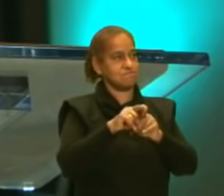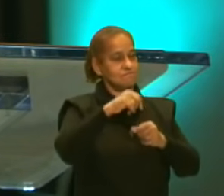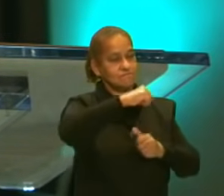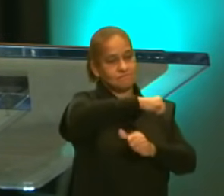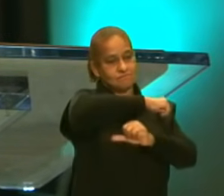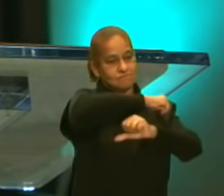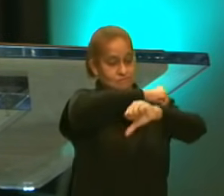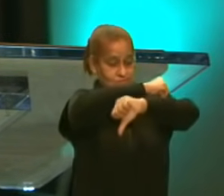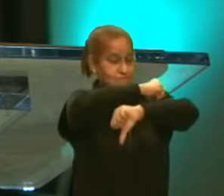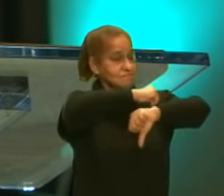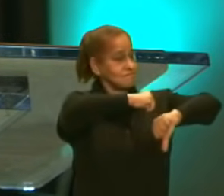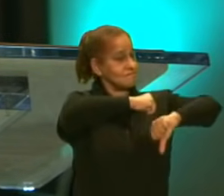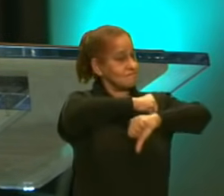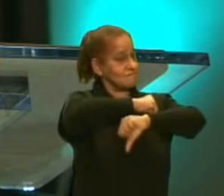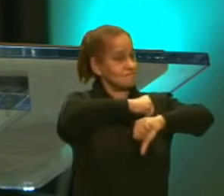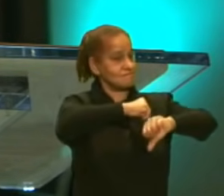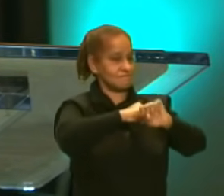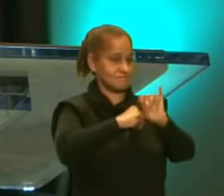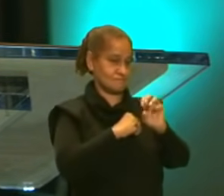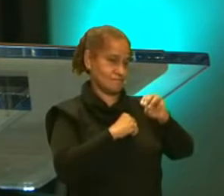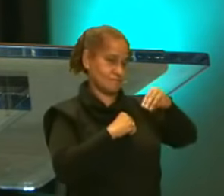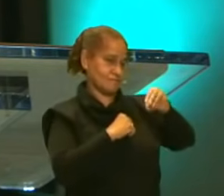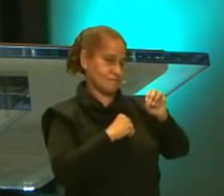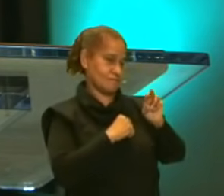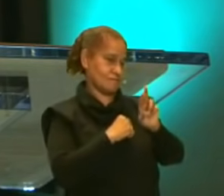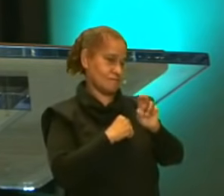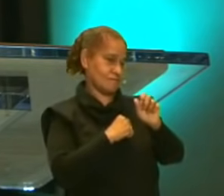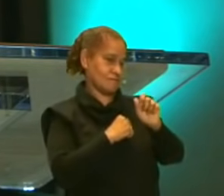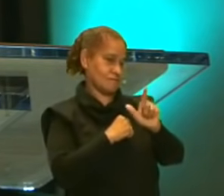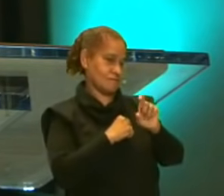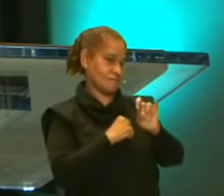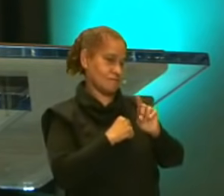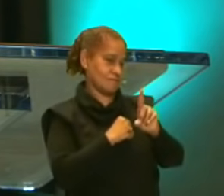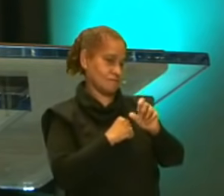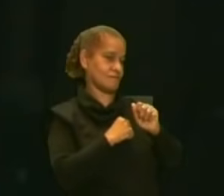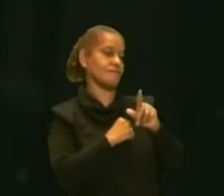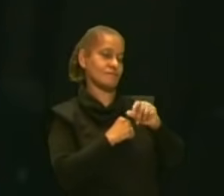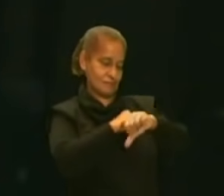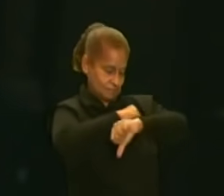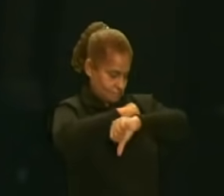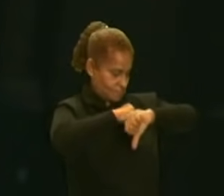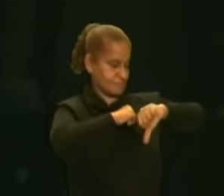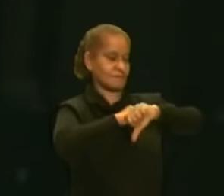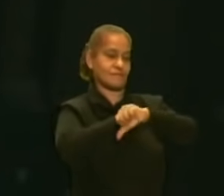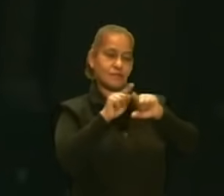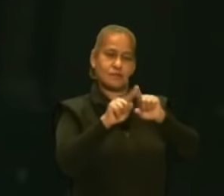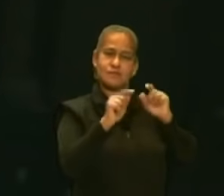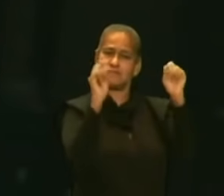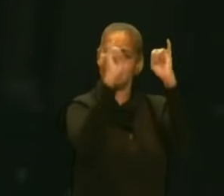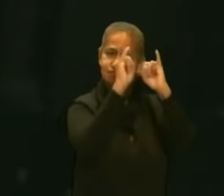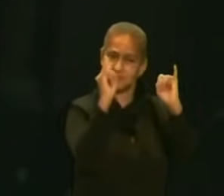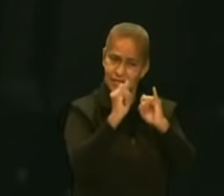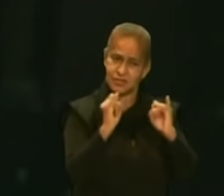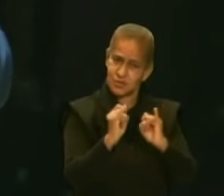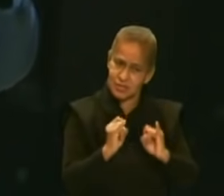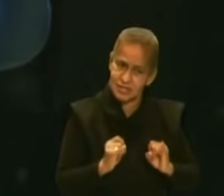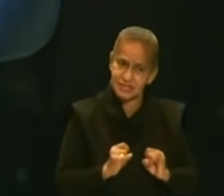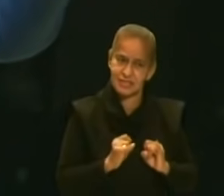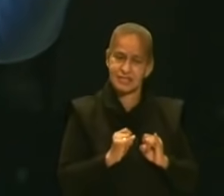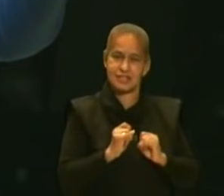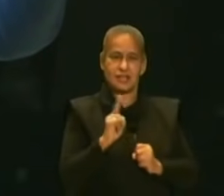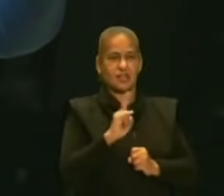diz exatamente isso em vários textos. A idolatria não é que